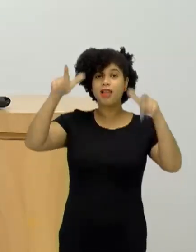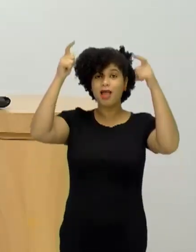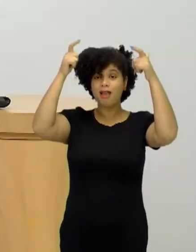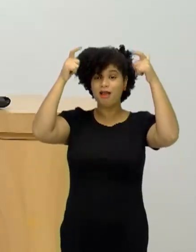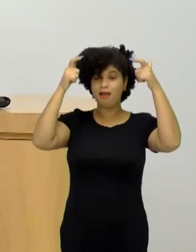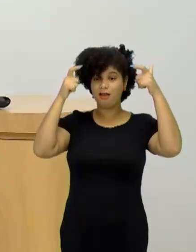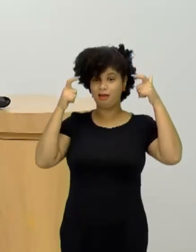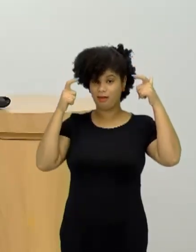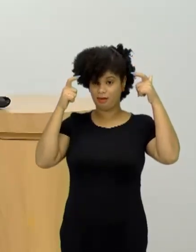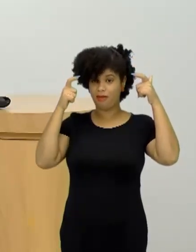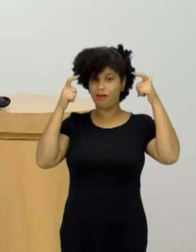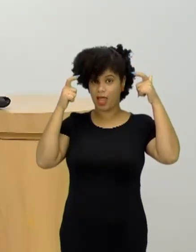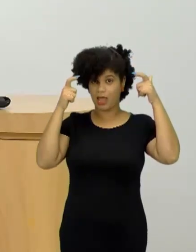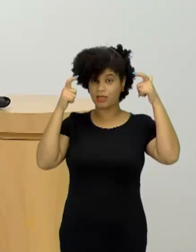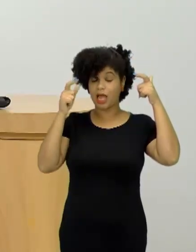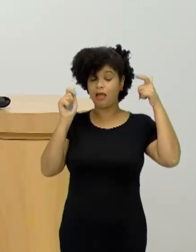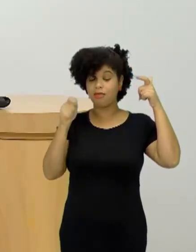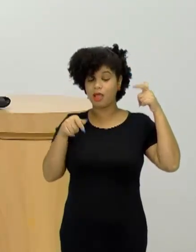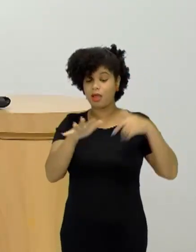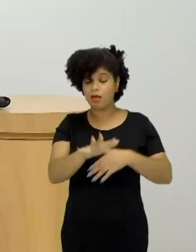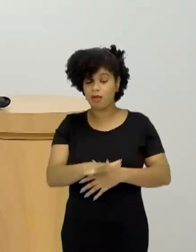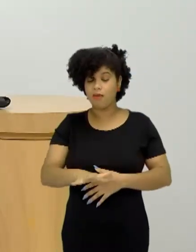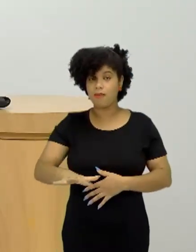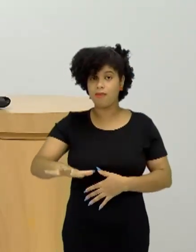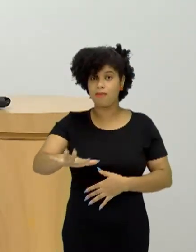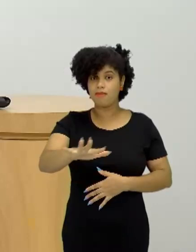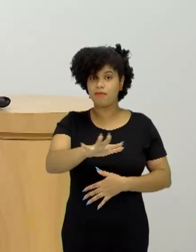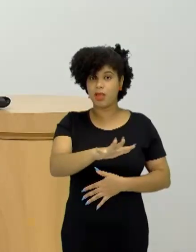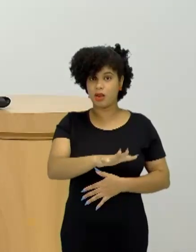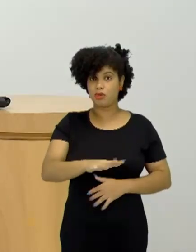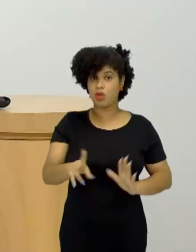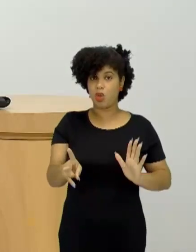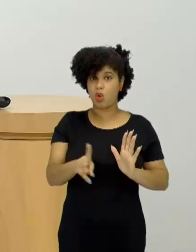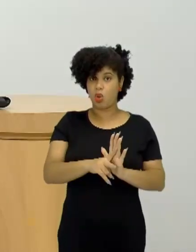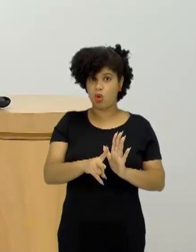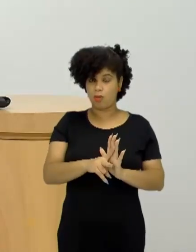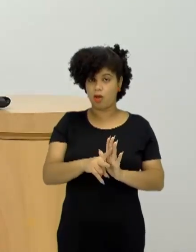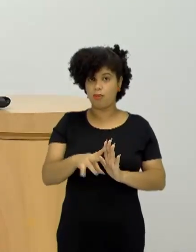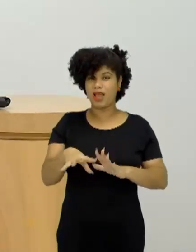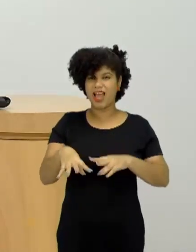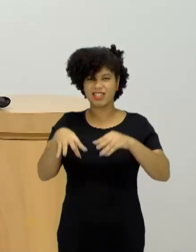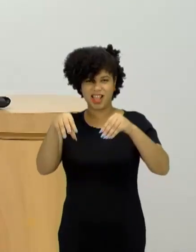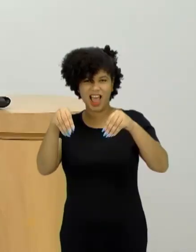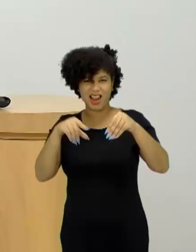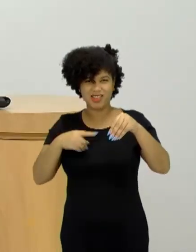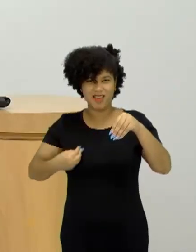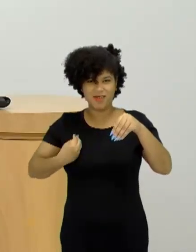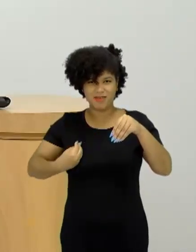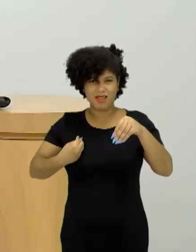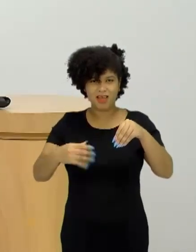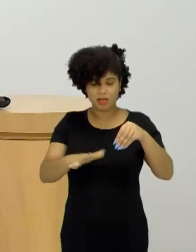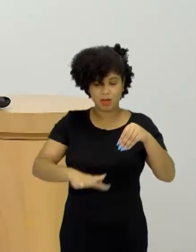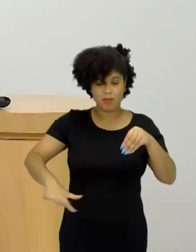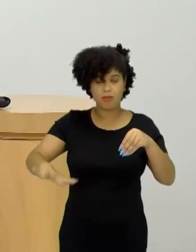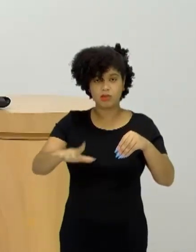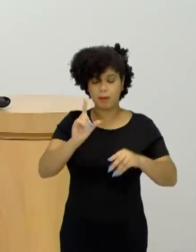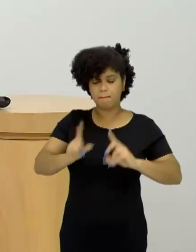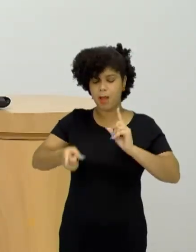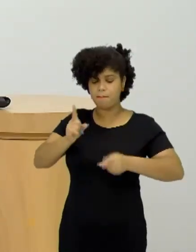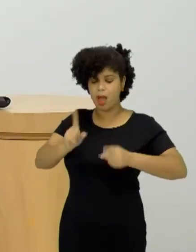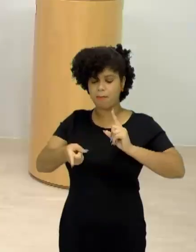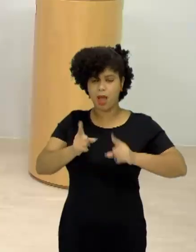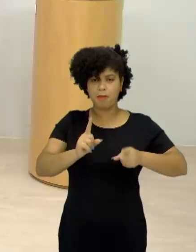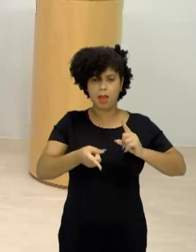jurisdição e poder sobre um território do qual se constitui o reinado dele. Quando você tem jurisdição e poder